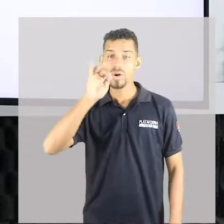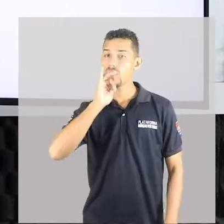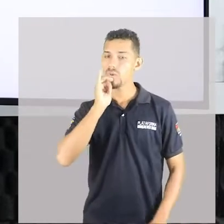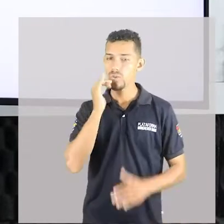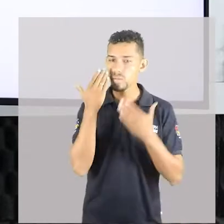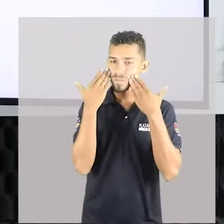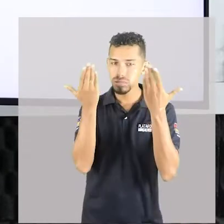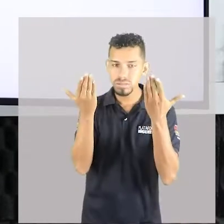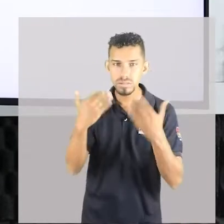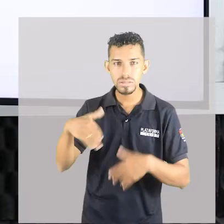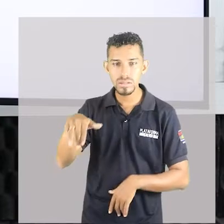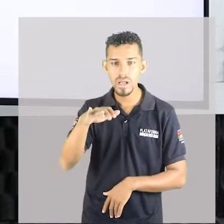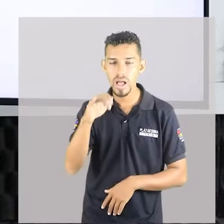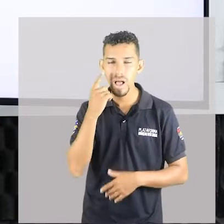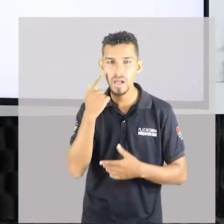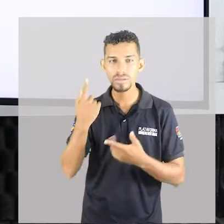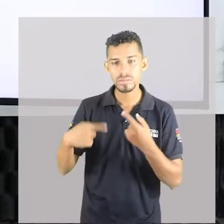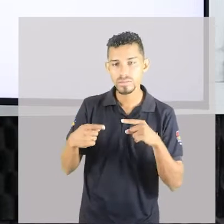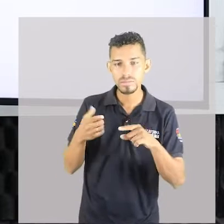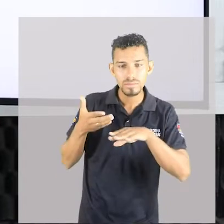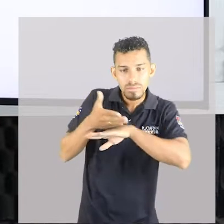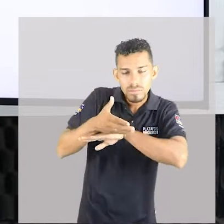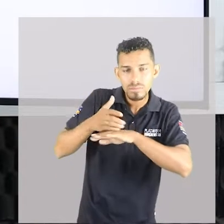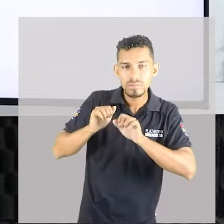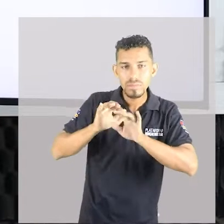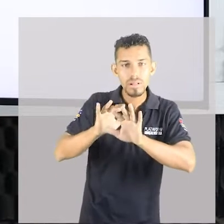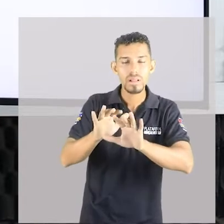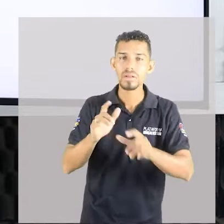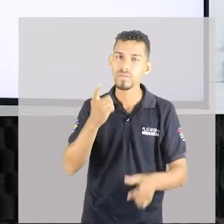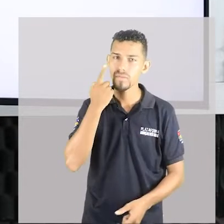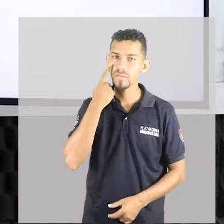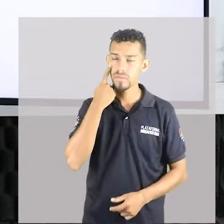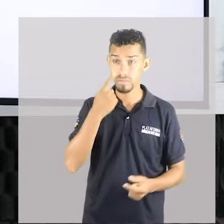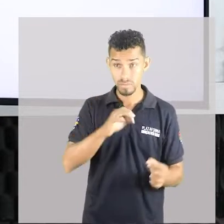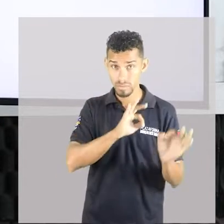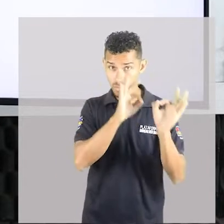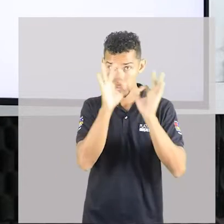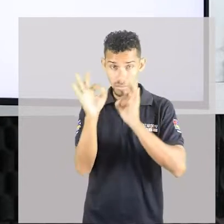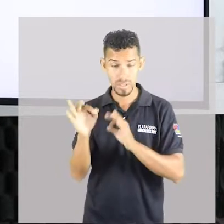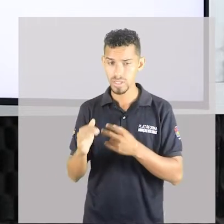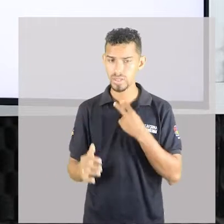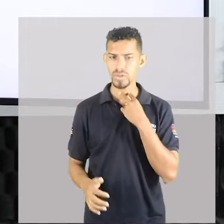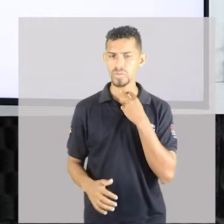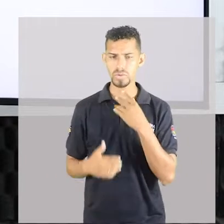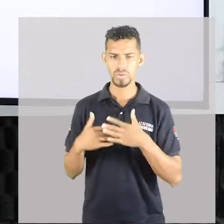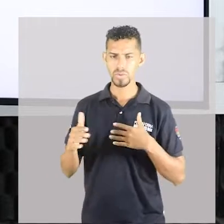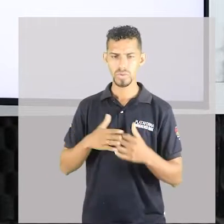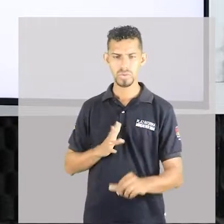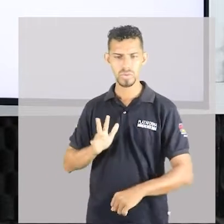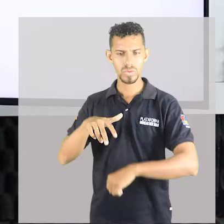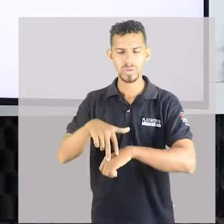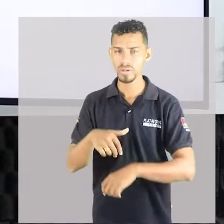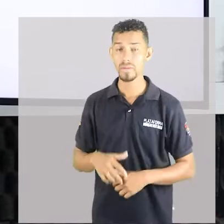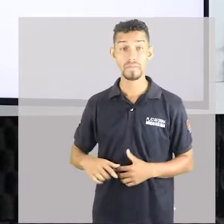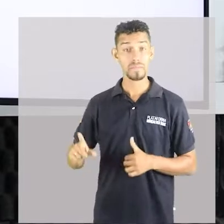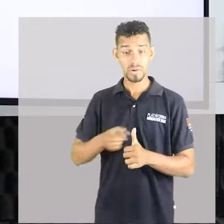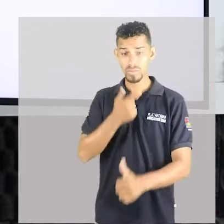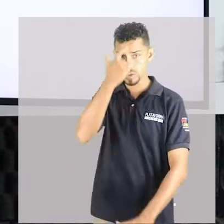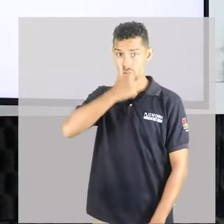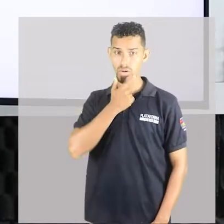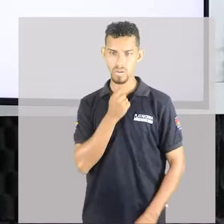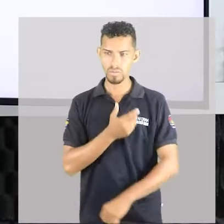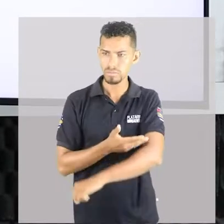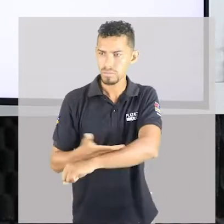em frente a ele, aquele que está sendo colonizado. Então, olha só, não posso chegar lá de qualquer jeito. Então, eu preciso dizer que primeiro eu sou o